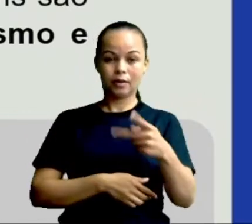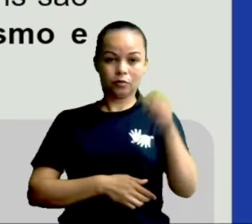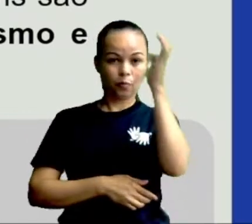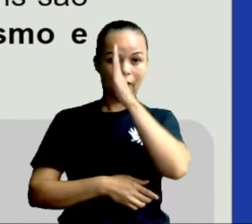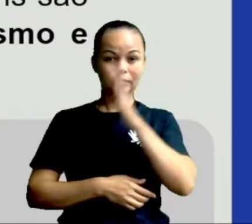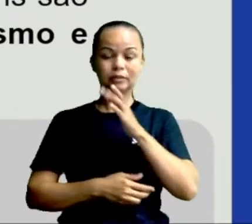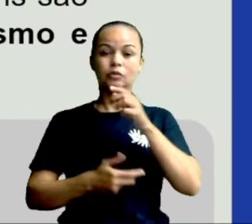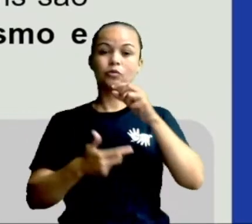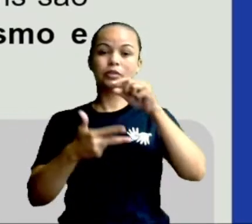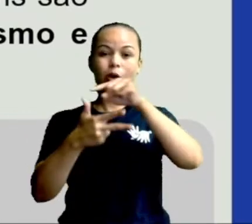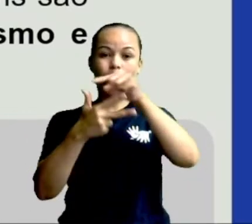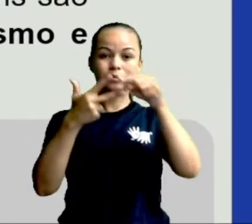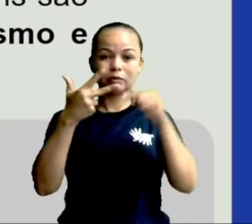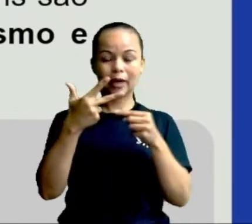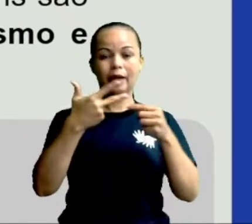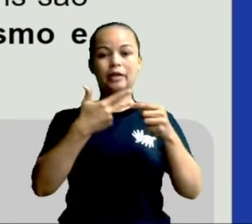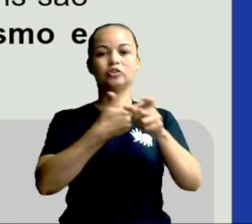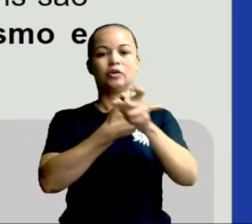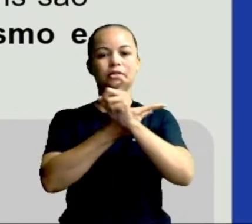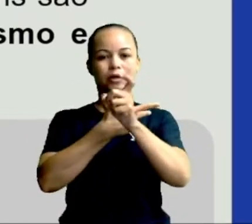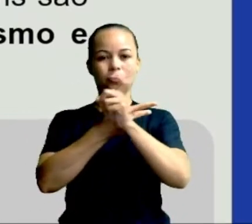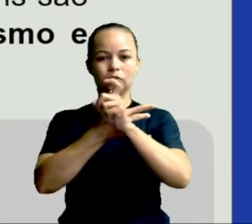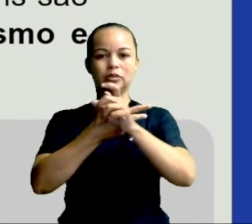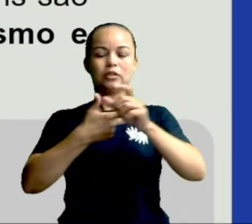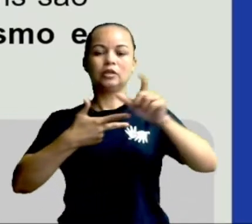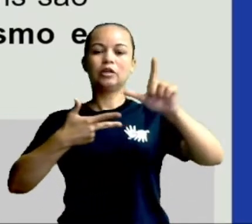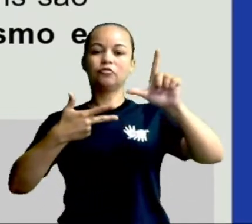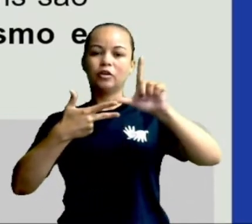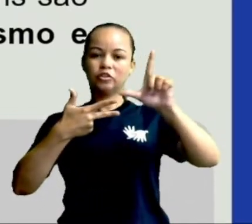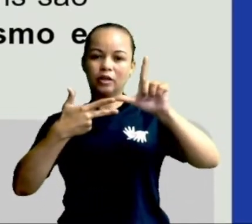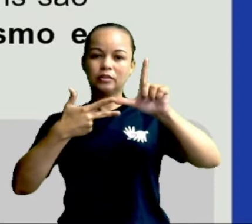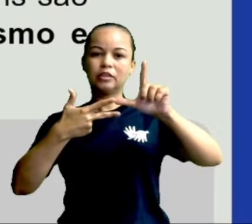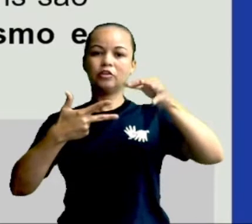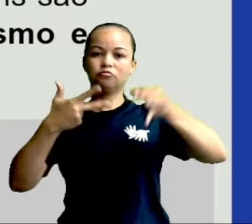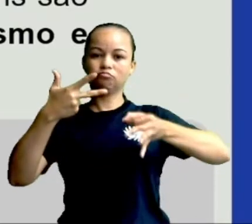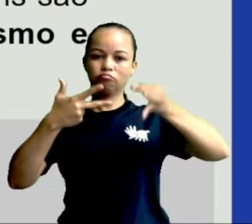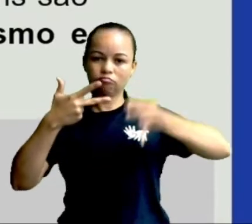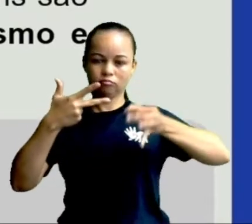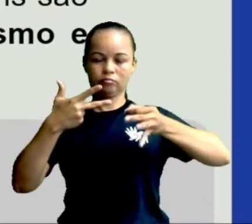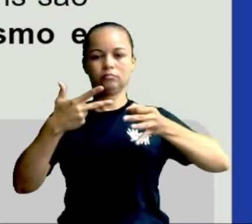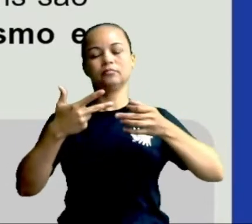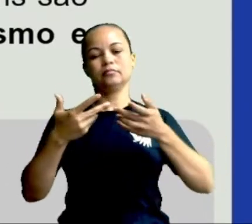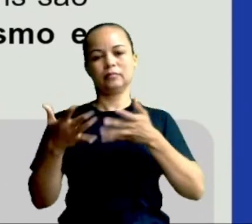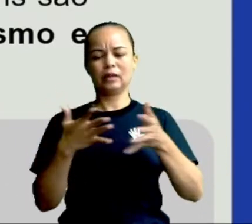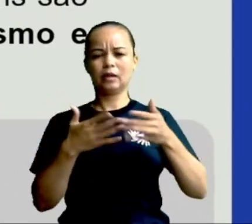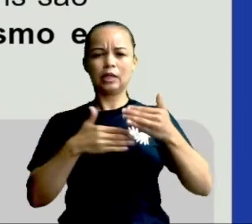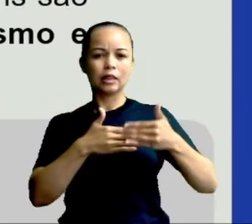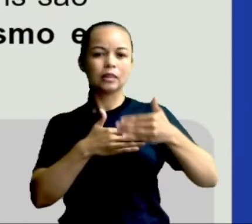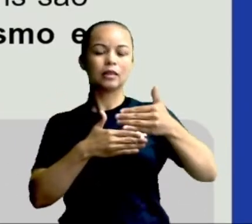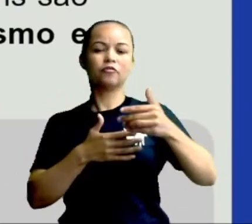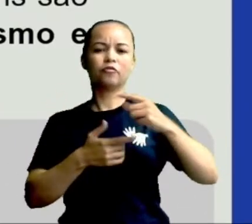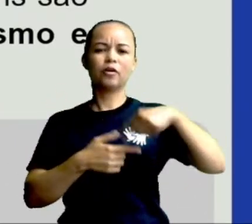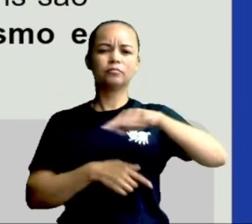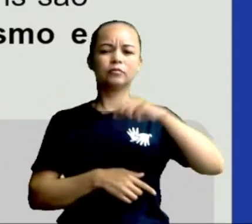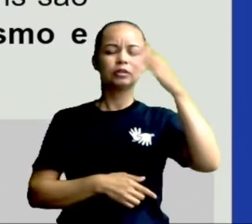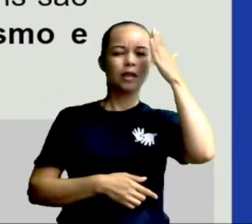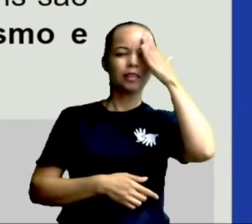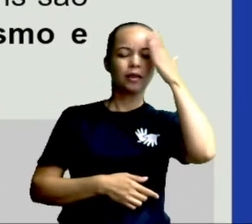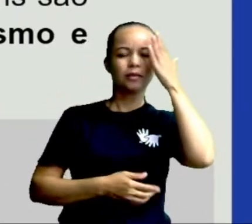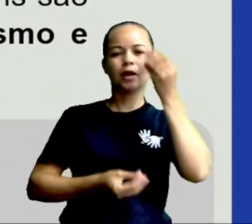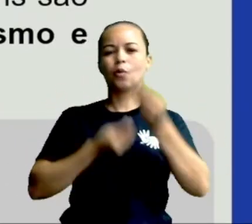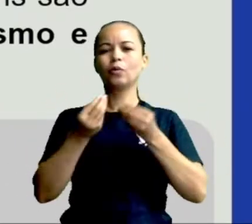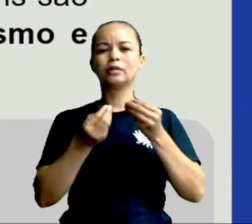poderes tá o Executivo o legislativo eo judiciário mas adiante a gente vai entender o que são esses